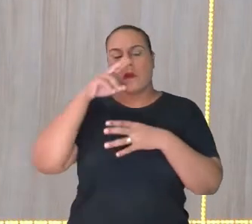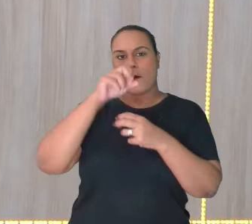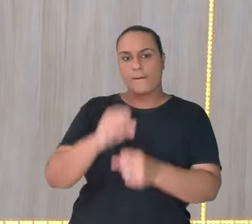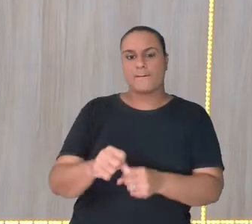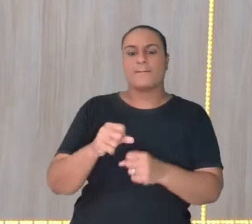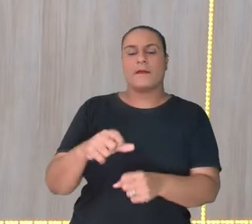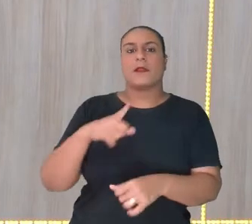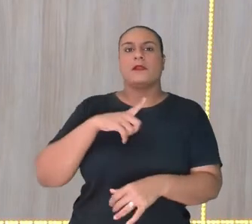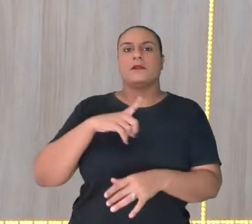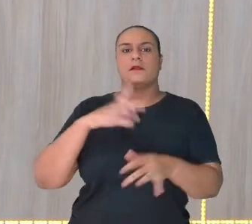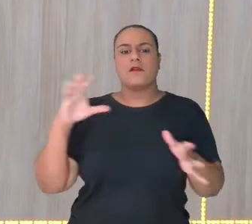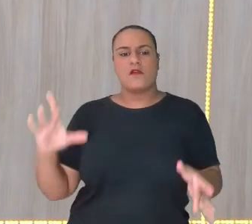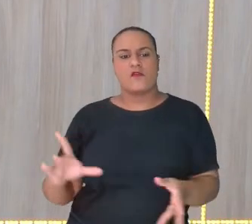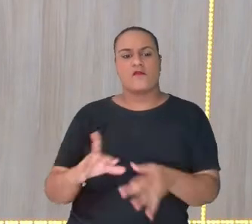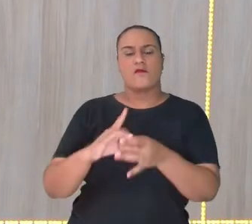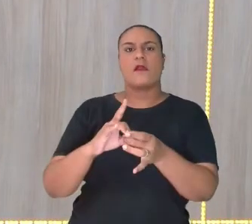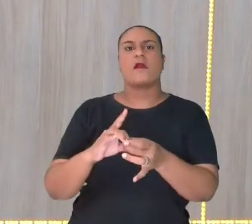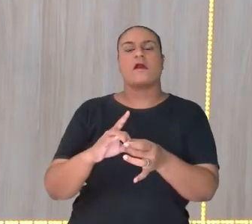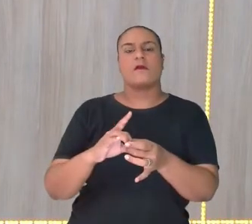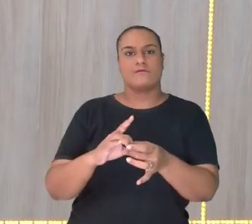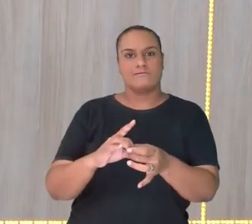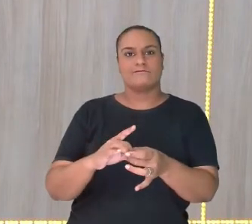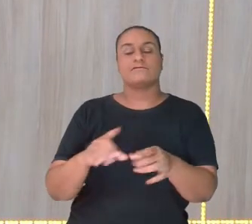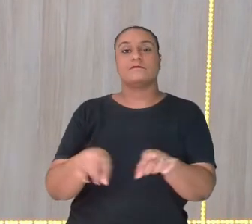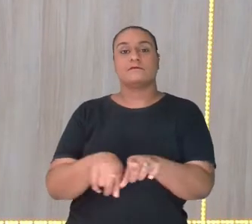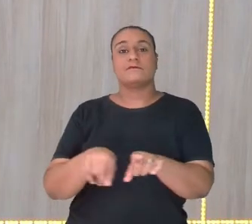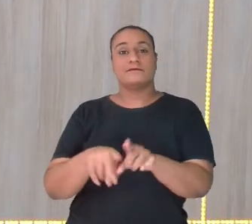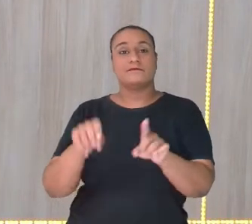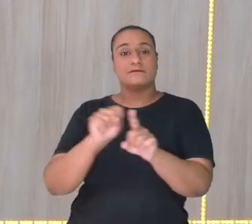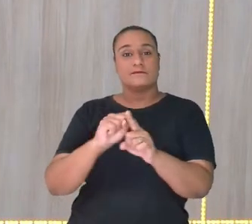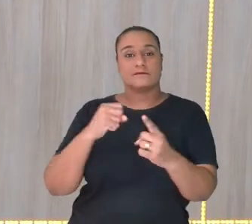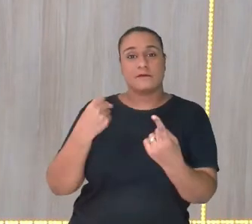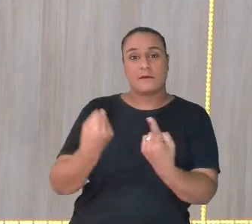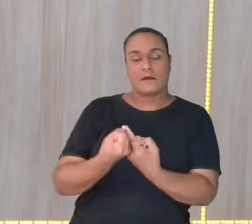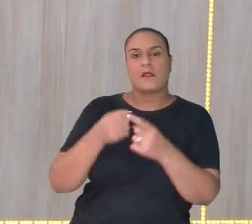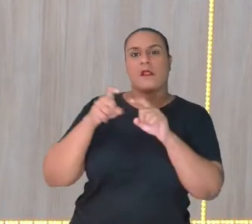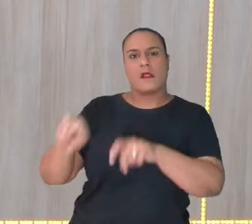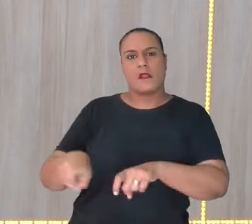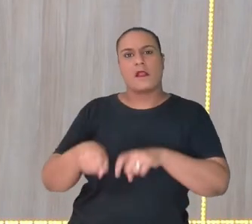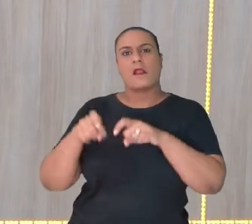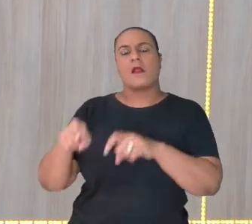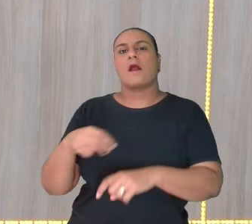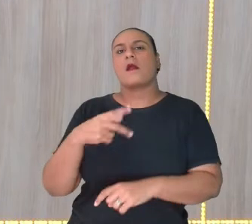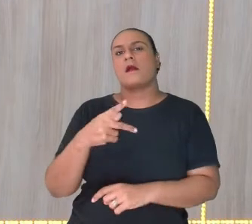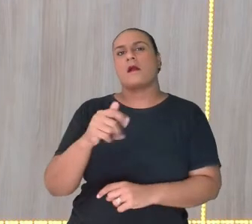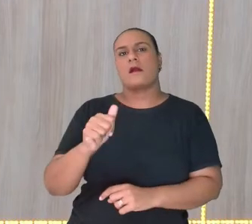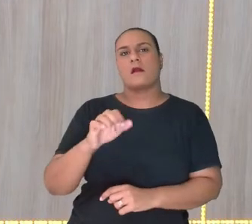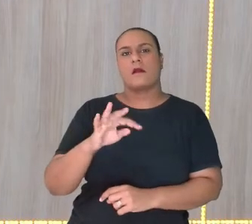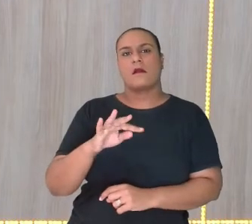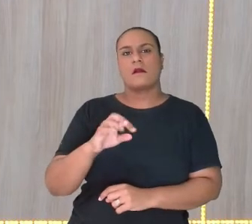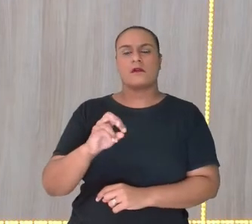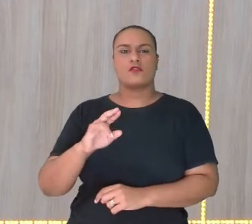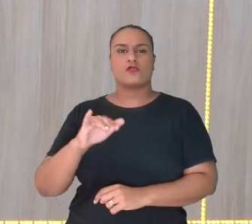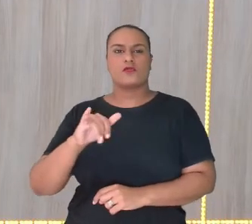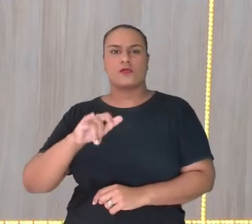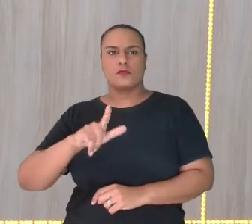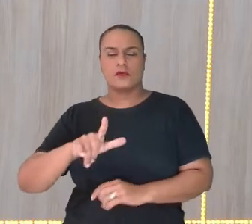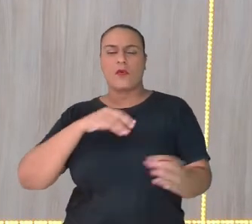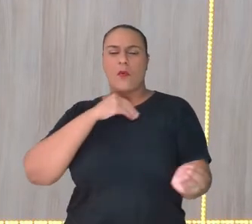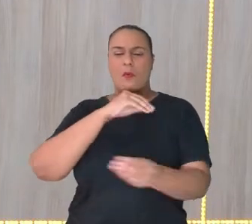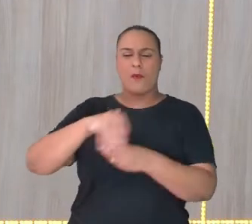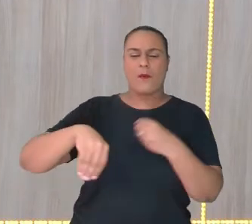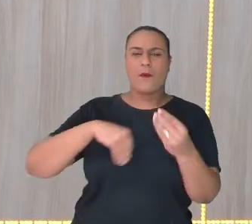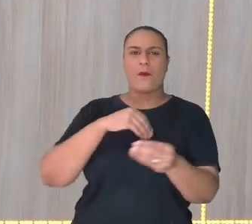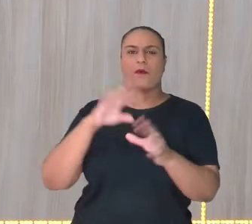partir de vínculos de lealdade, né, a sociedade agropastoril, né, germânica. Então mistura tudo isso e